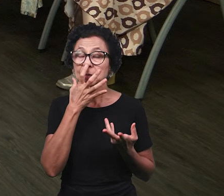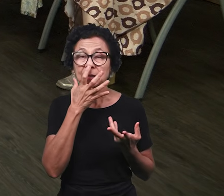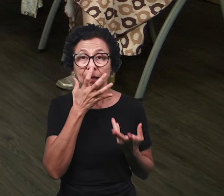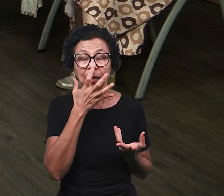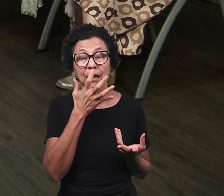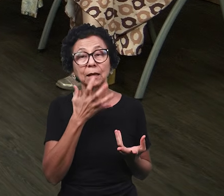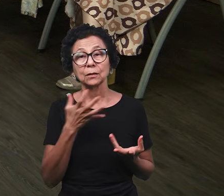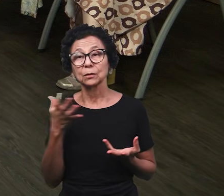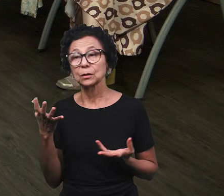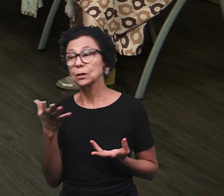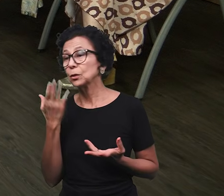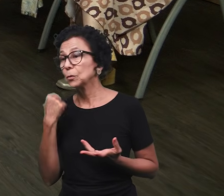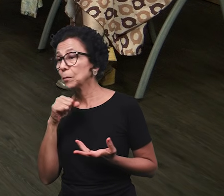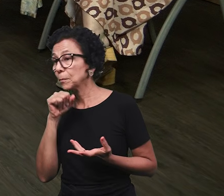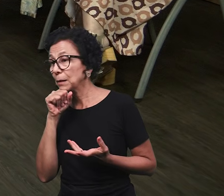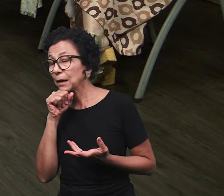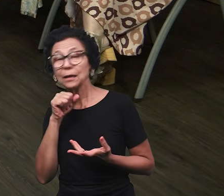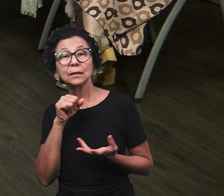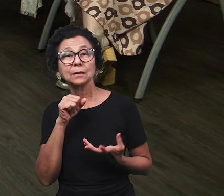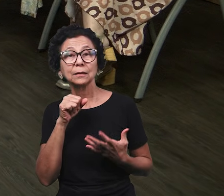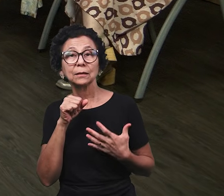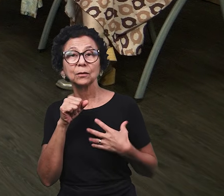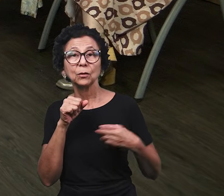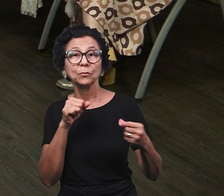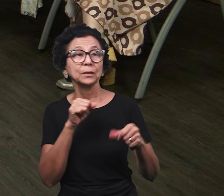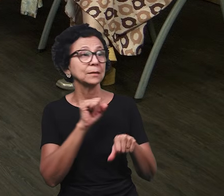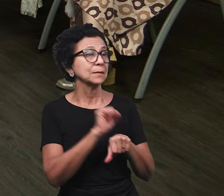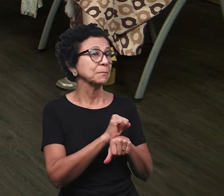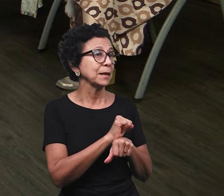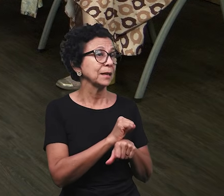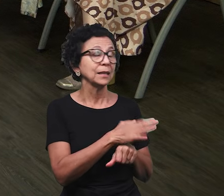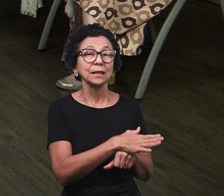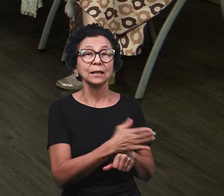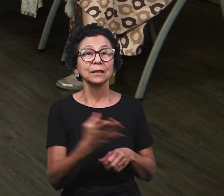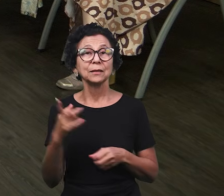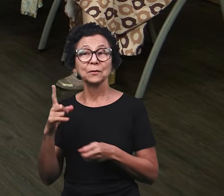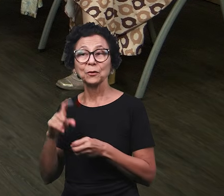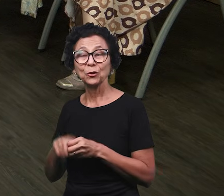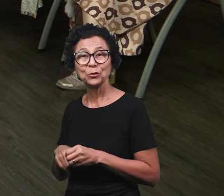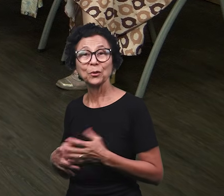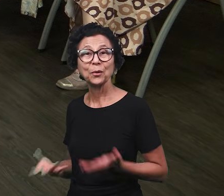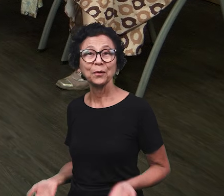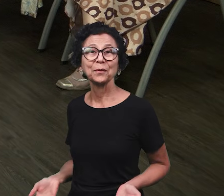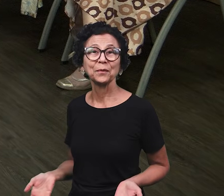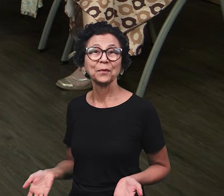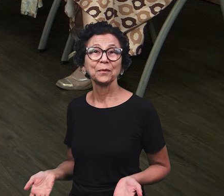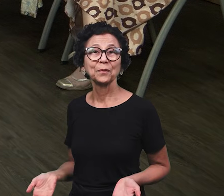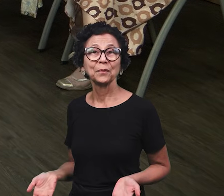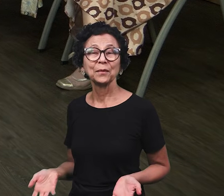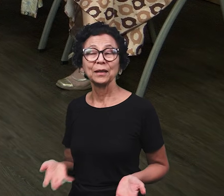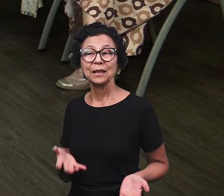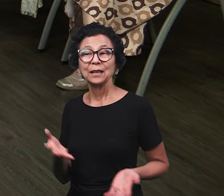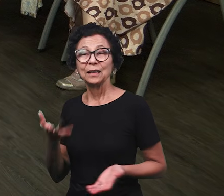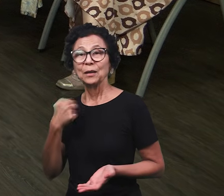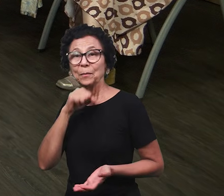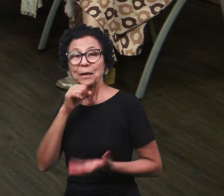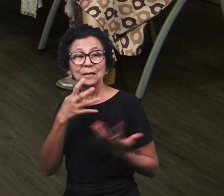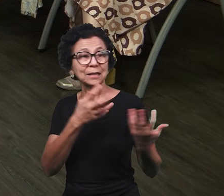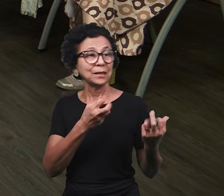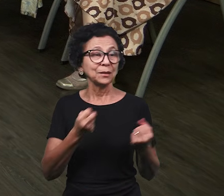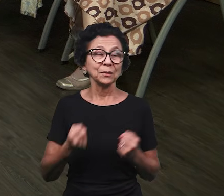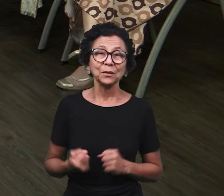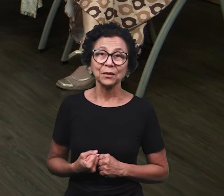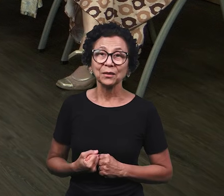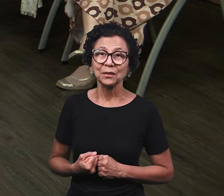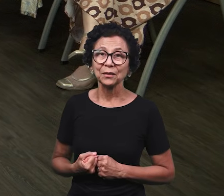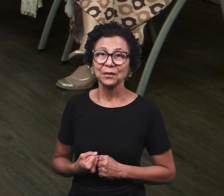Ele espera a vida do homem, e aquele jovem voltou e foi abençoado, Deus restituiu. Jesus, Deus Pai,